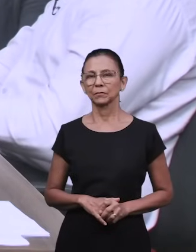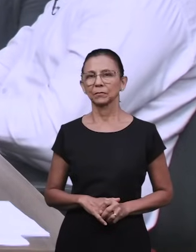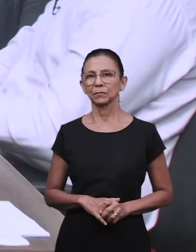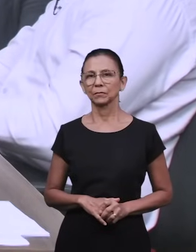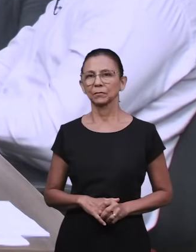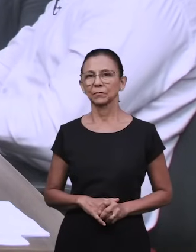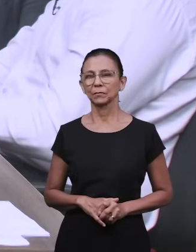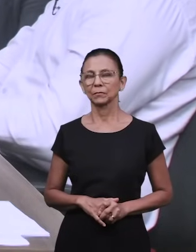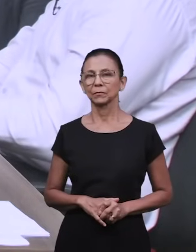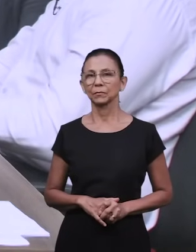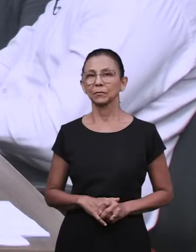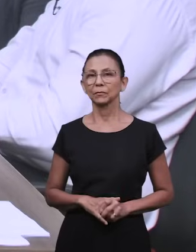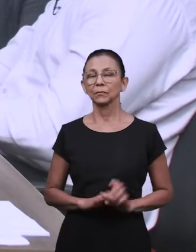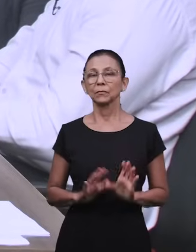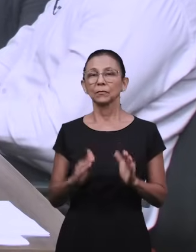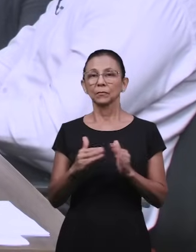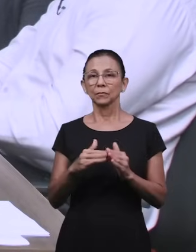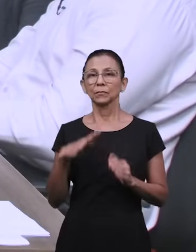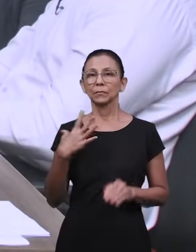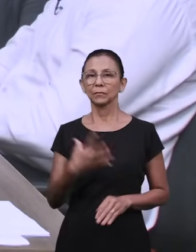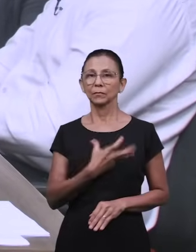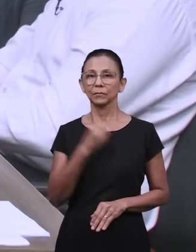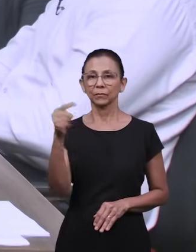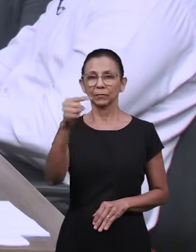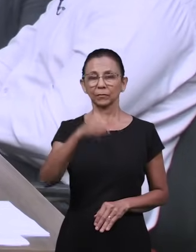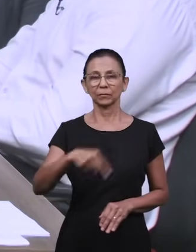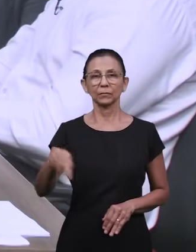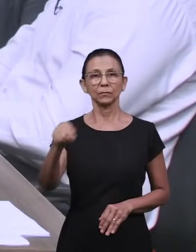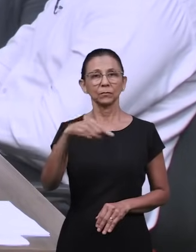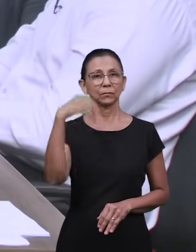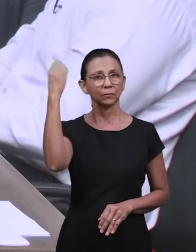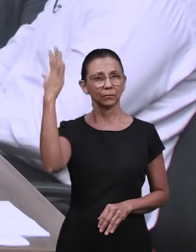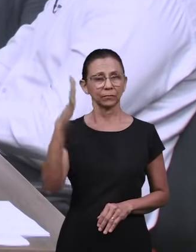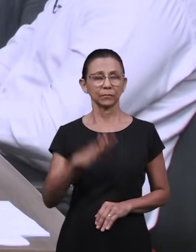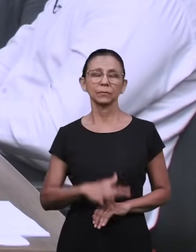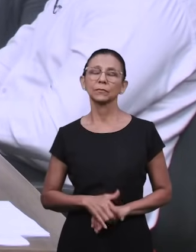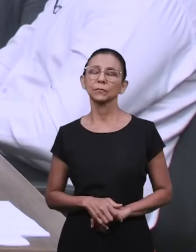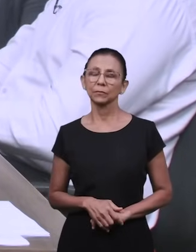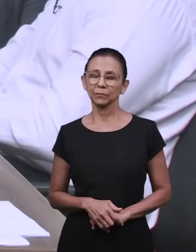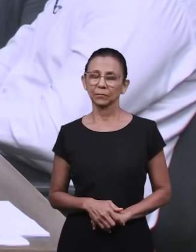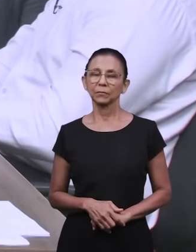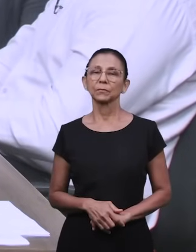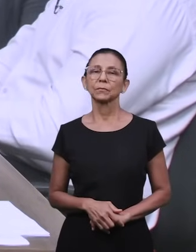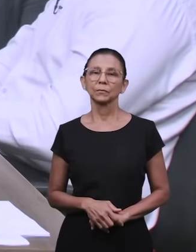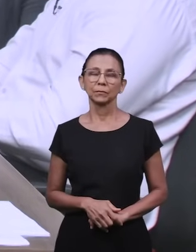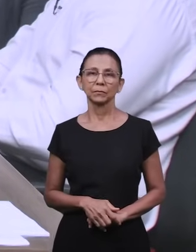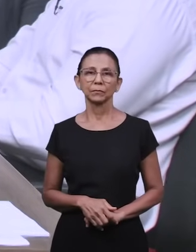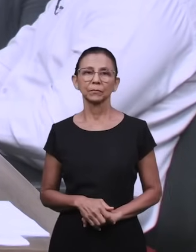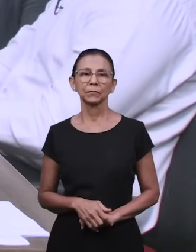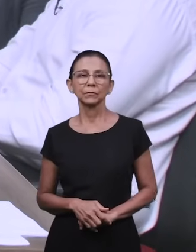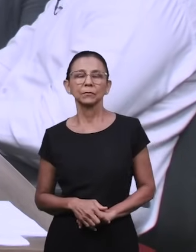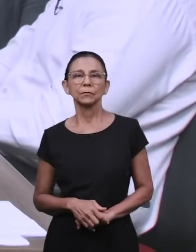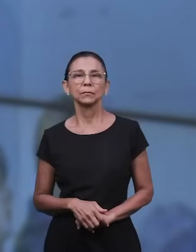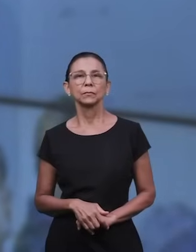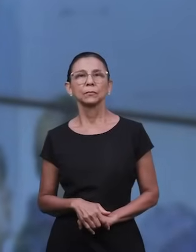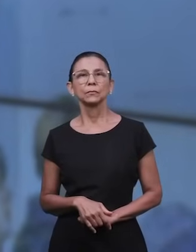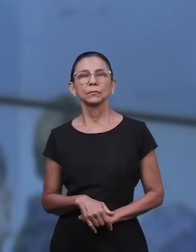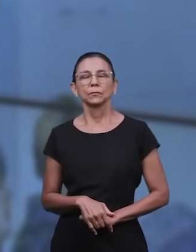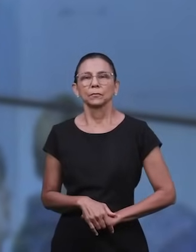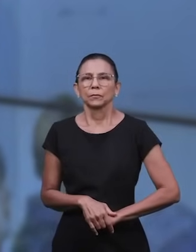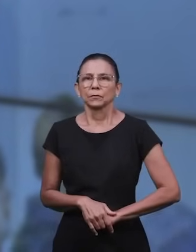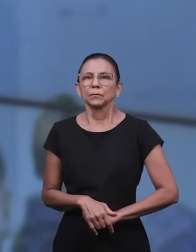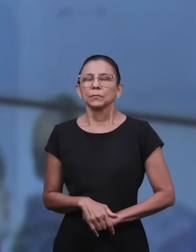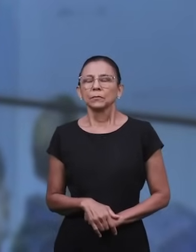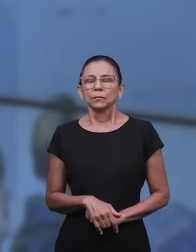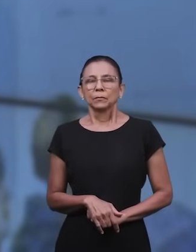só. Então, mostra que a sua misericórdia. Glória a Deus. O desejo dele de se revelar a todos. Dele ser o mediador, ele ser